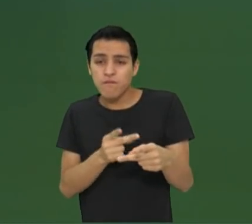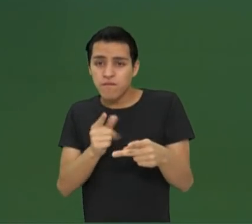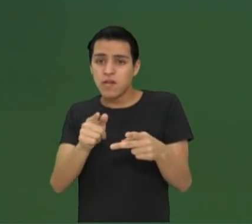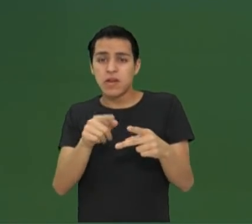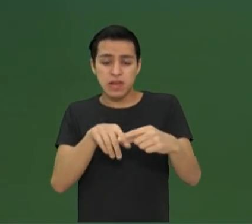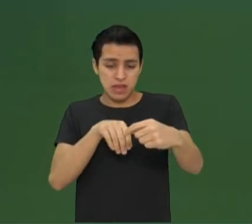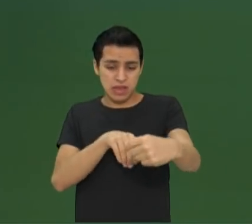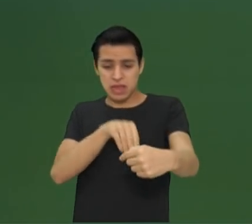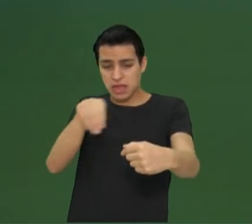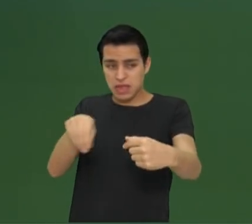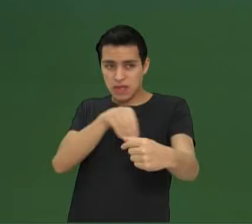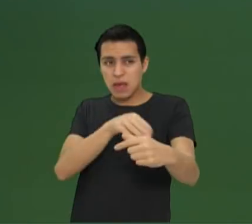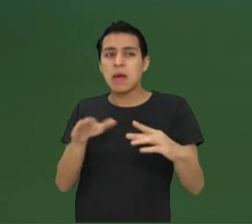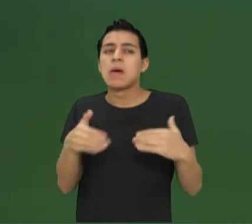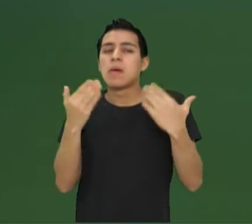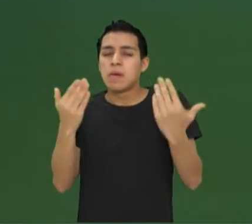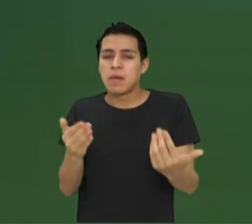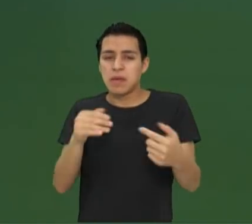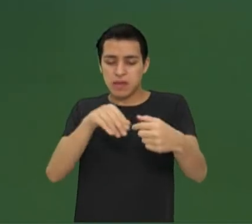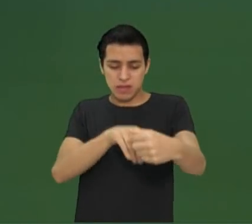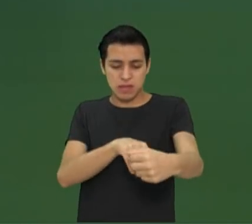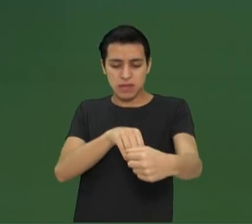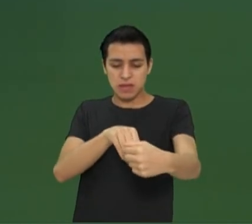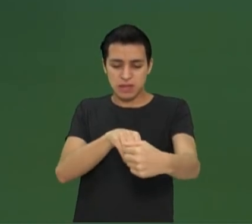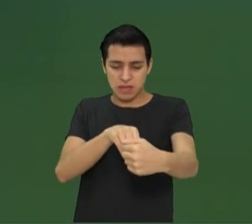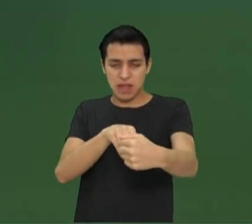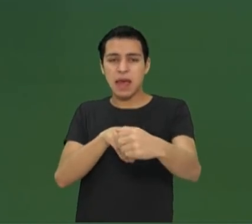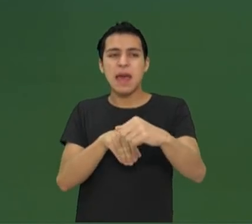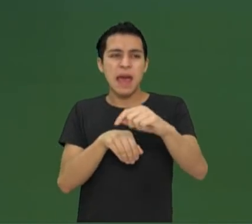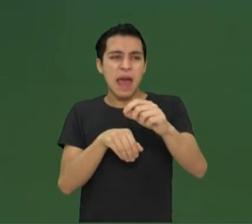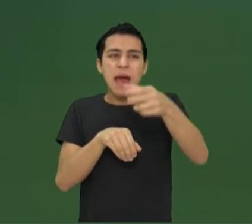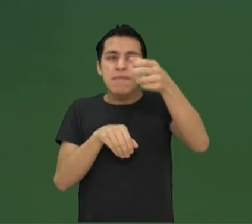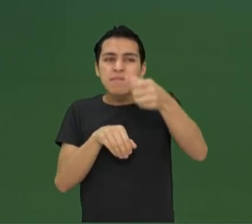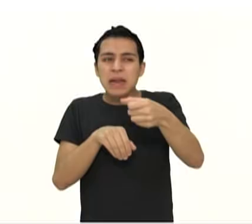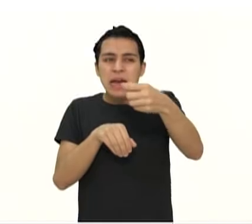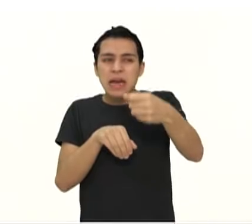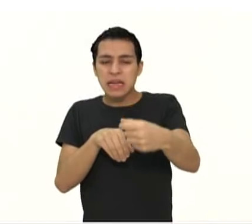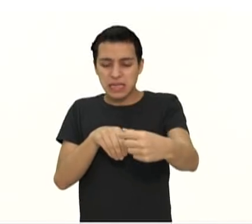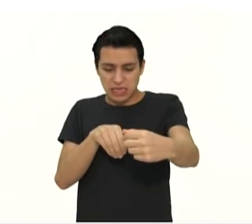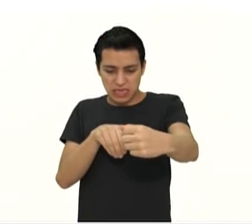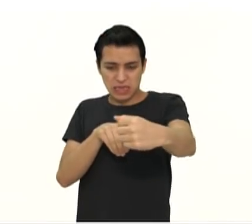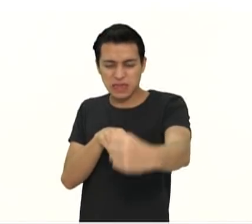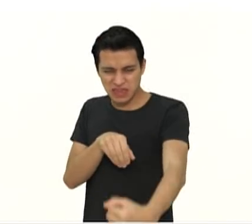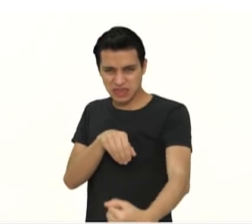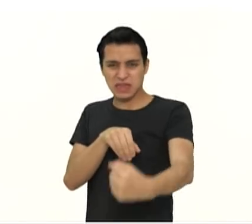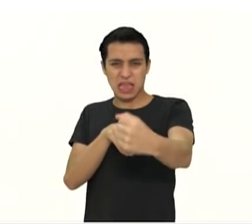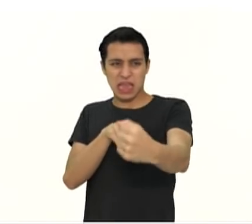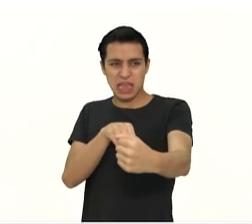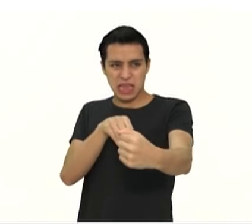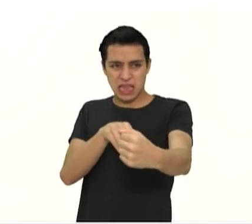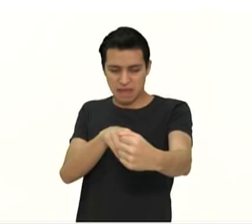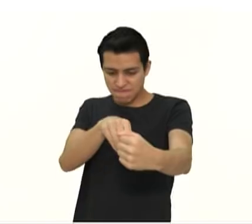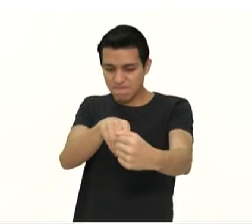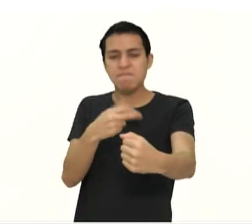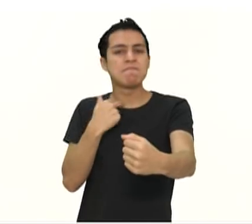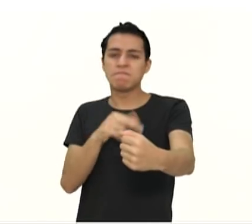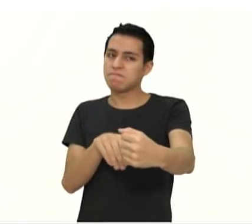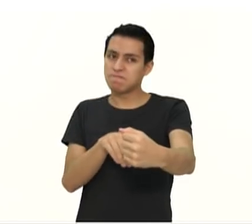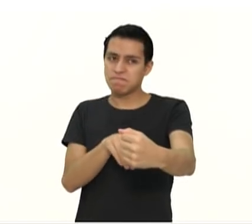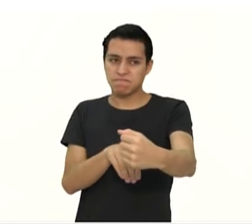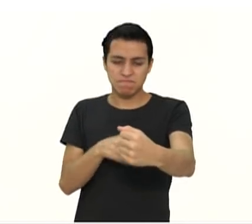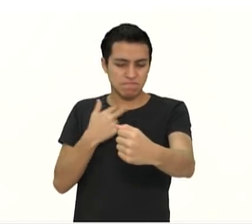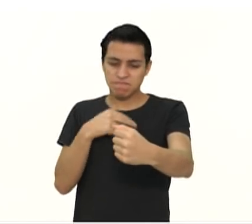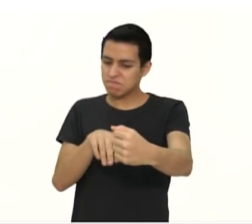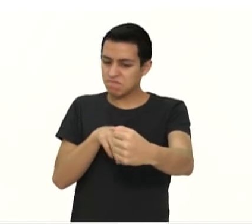rei da casa. A torre branca está dando xeque nele, ele está fugindo. Então, ele para frente não pode vir. Se ele